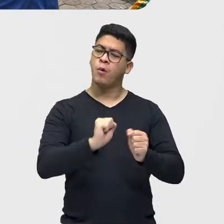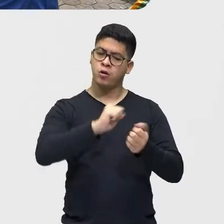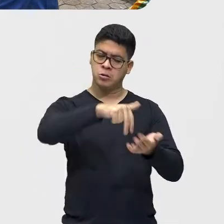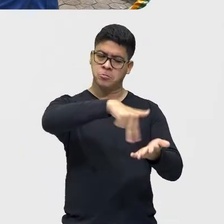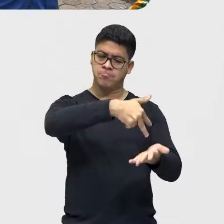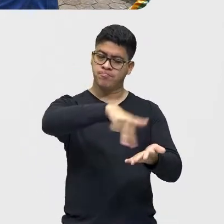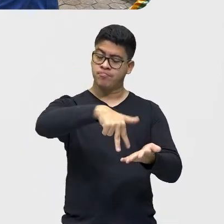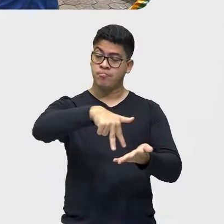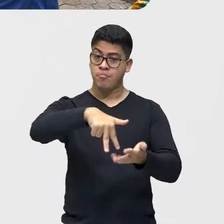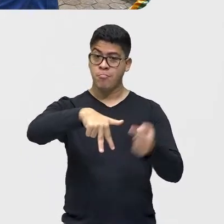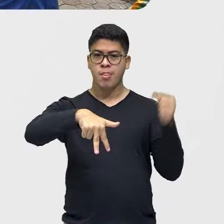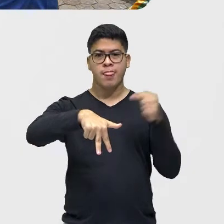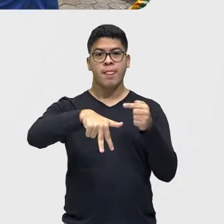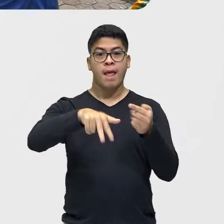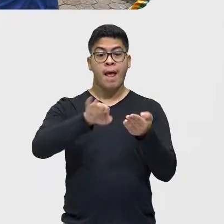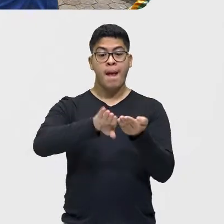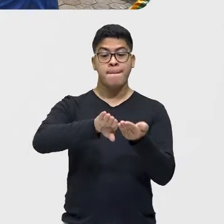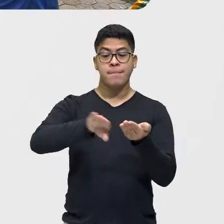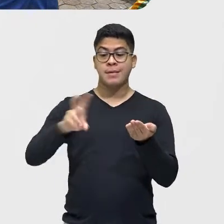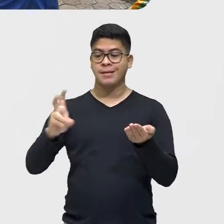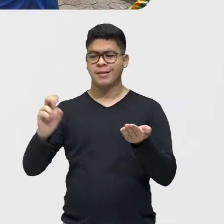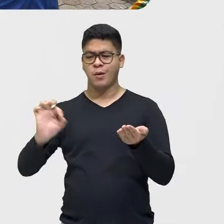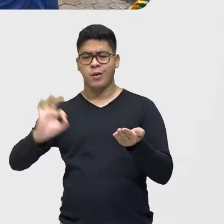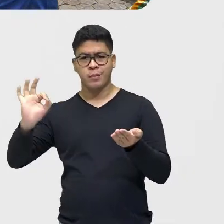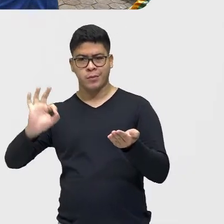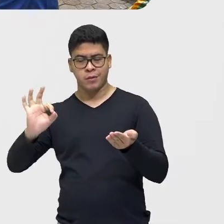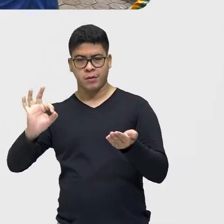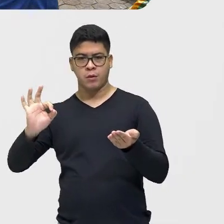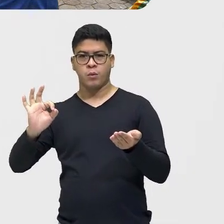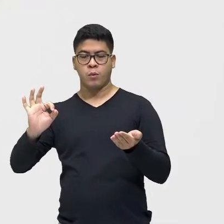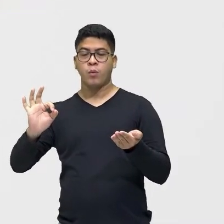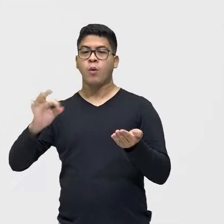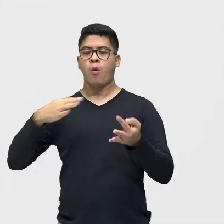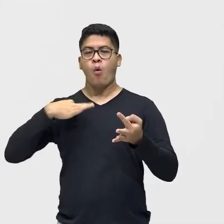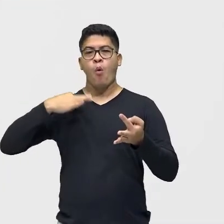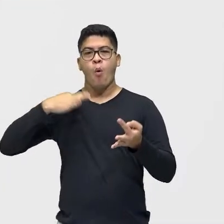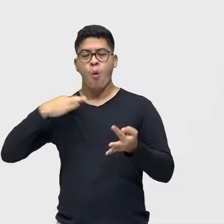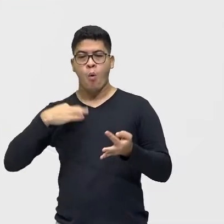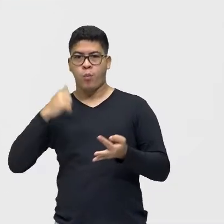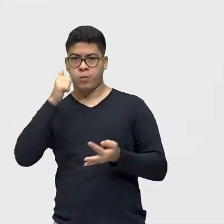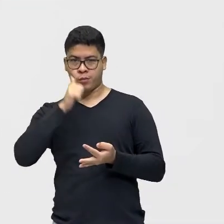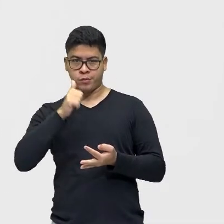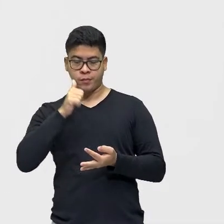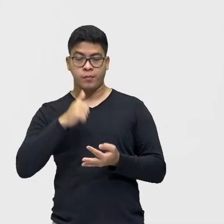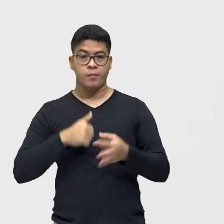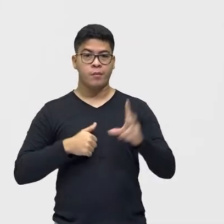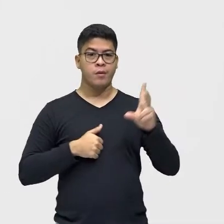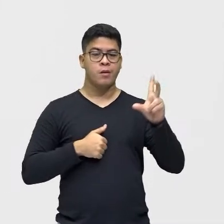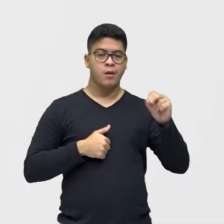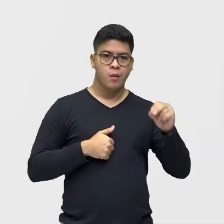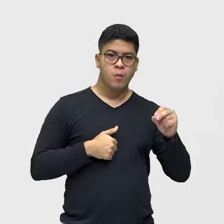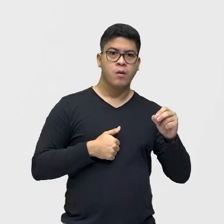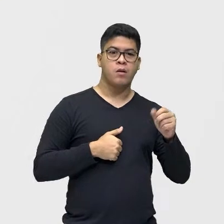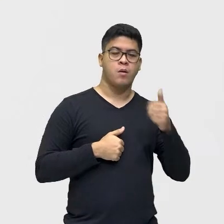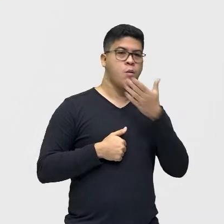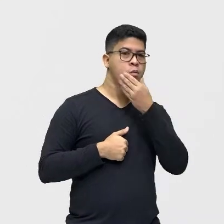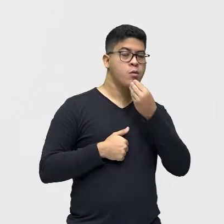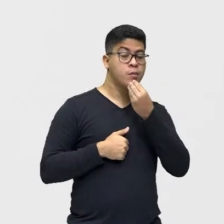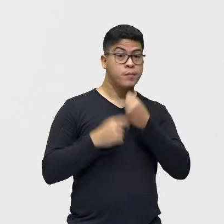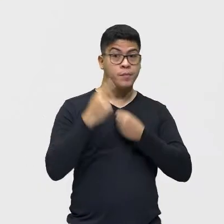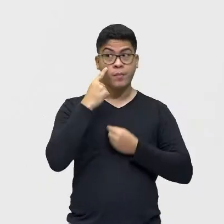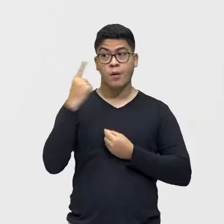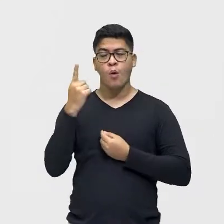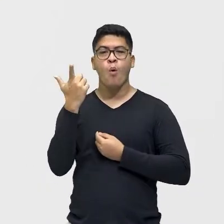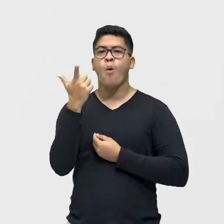eles mascarados. É bem interessante. Logo, a outra dança, que é o cururu, ela é uma dança realizada por homens